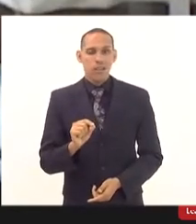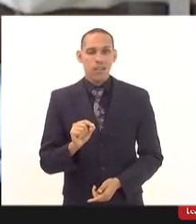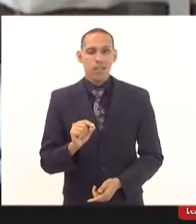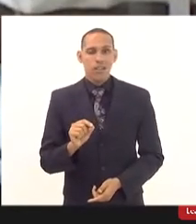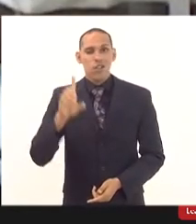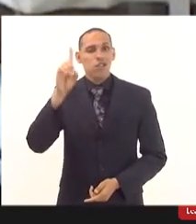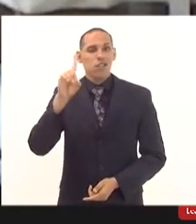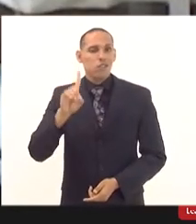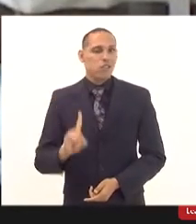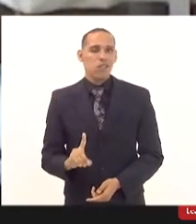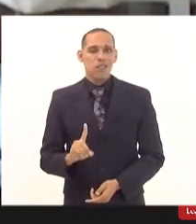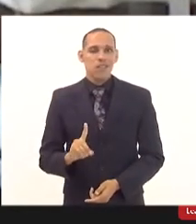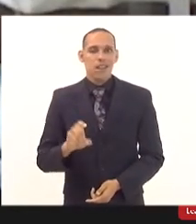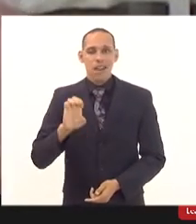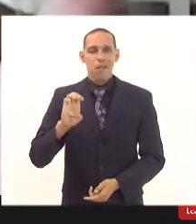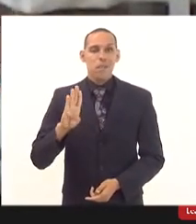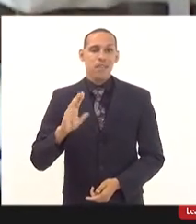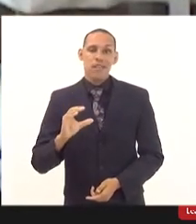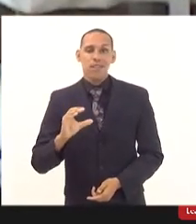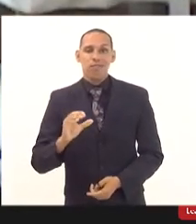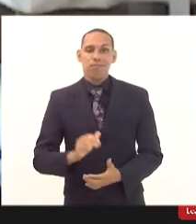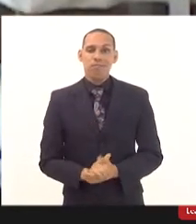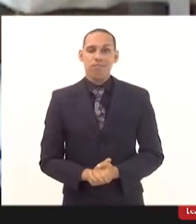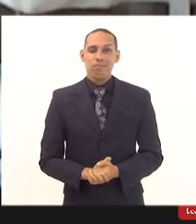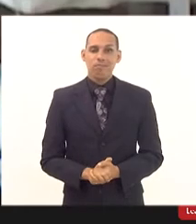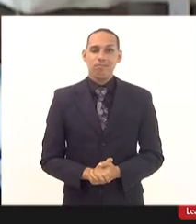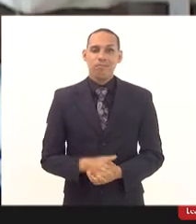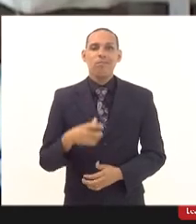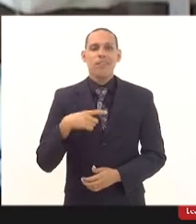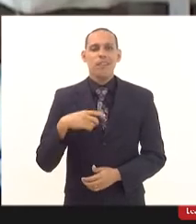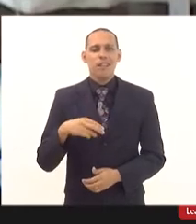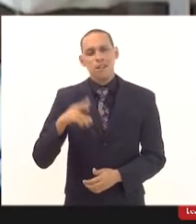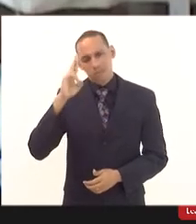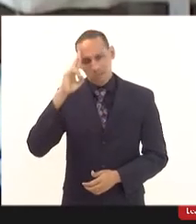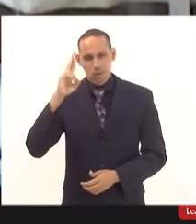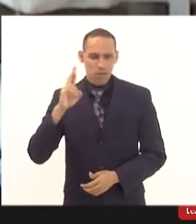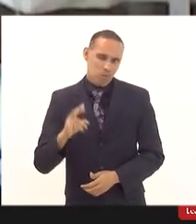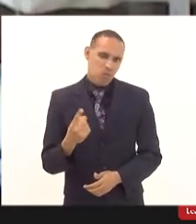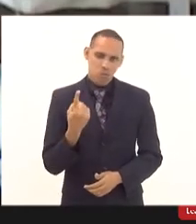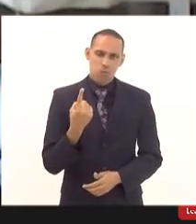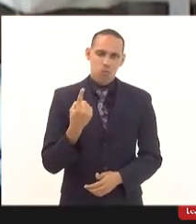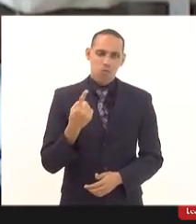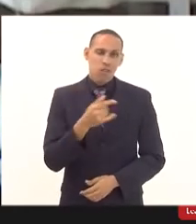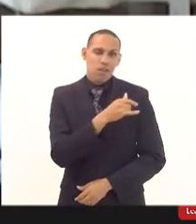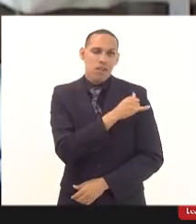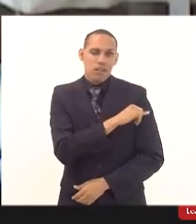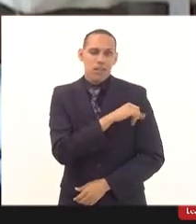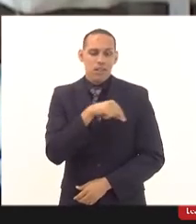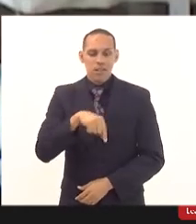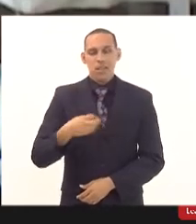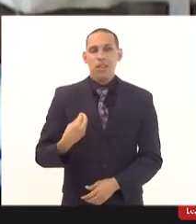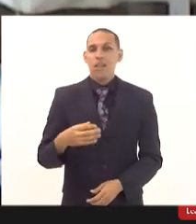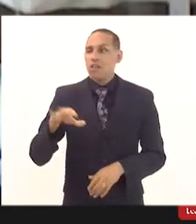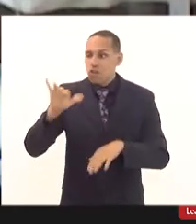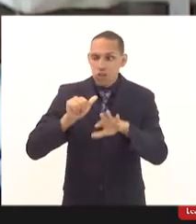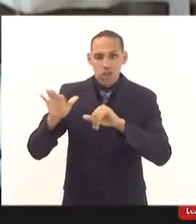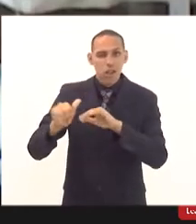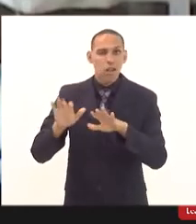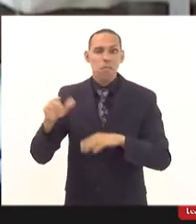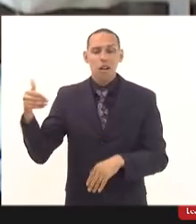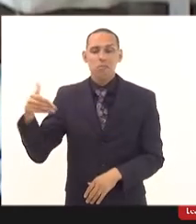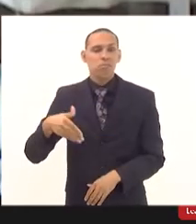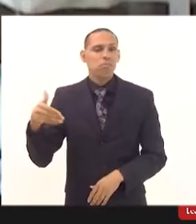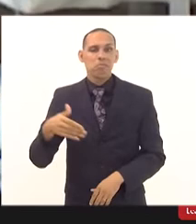Diretoria da abpmc embora haja inclusive uma Superintendência até vc no Rio de Janeiro foram convidados e